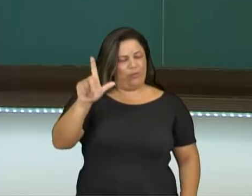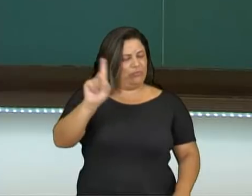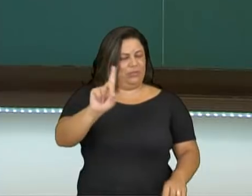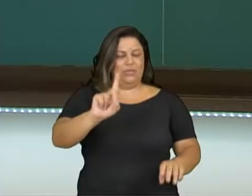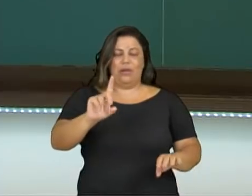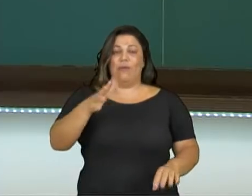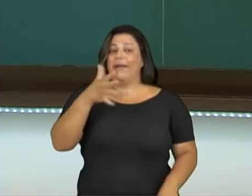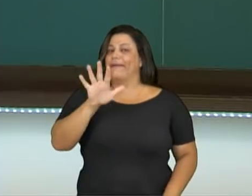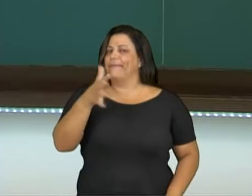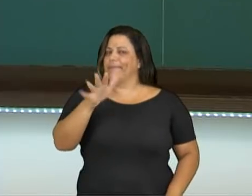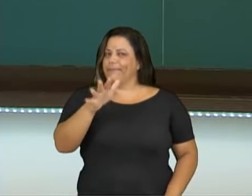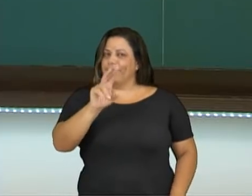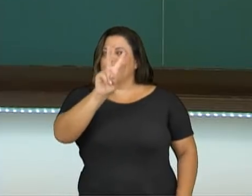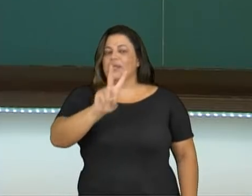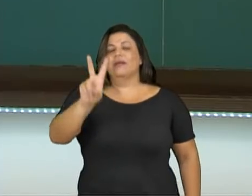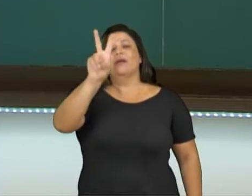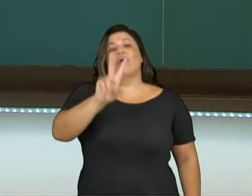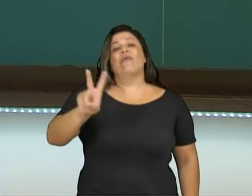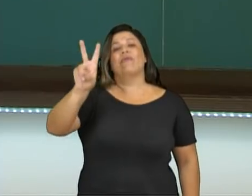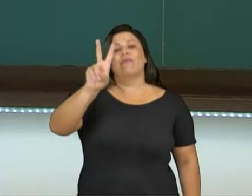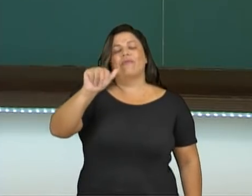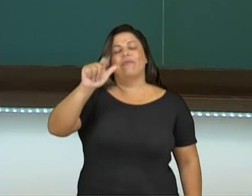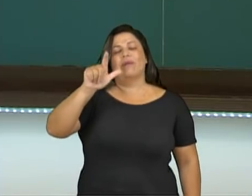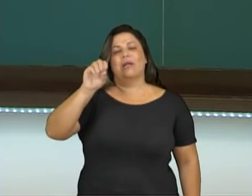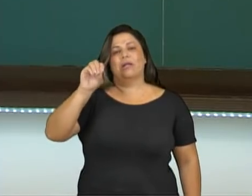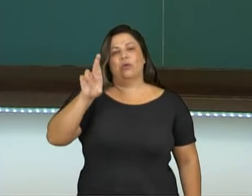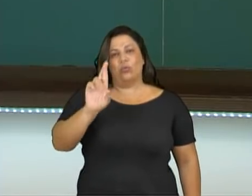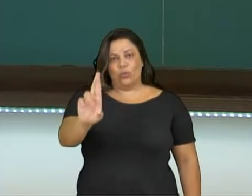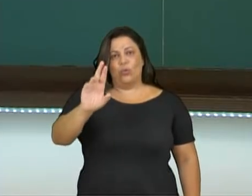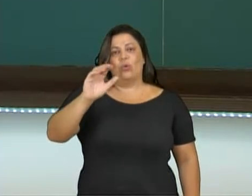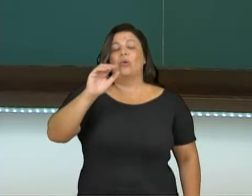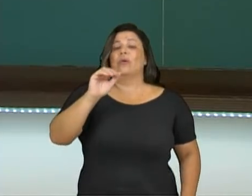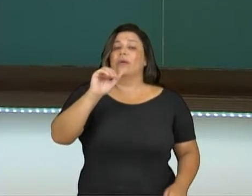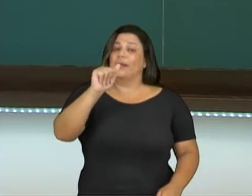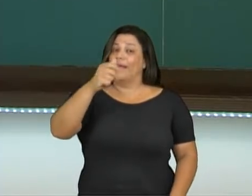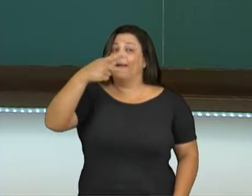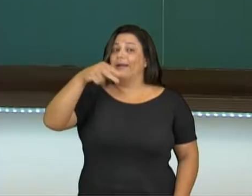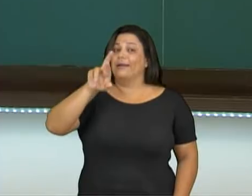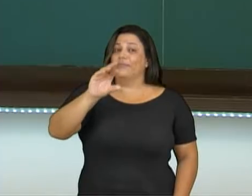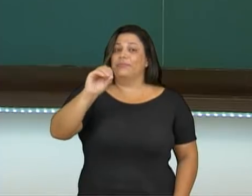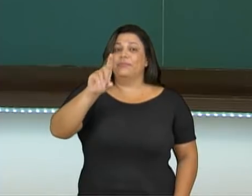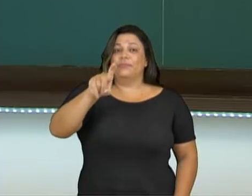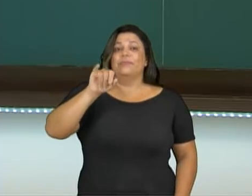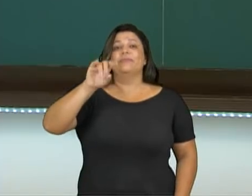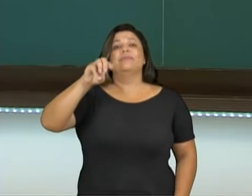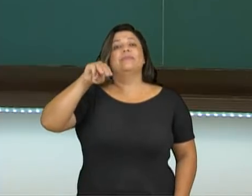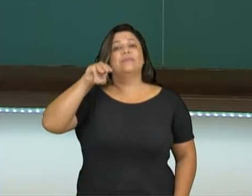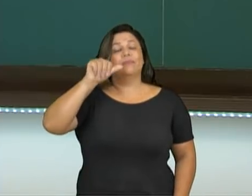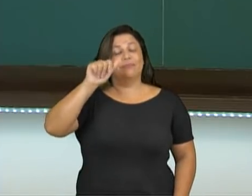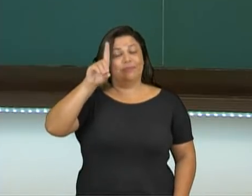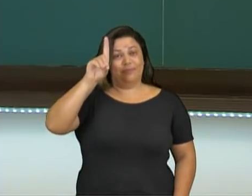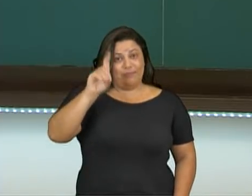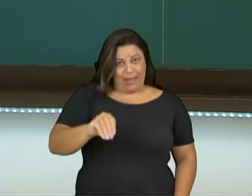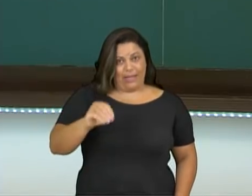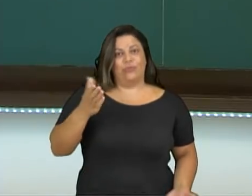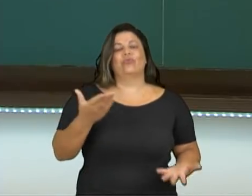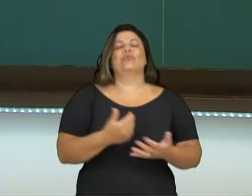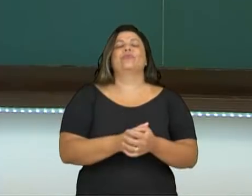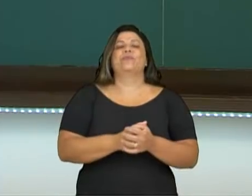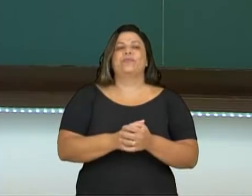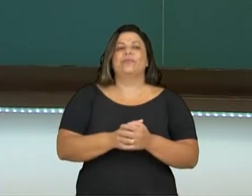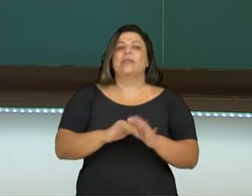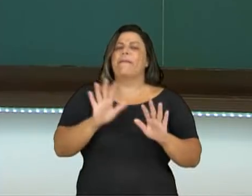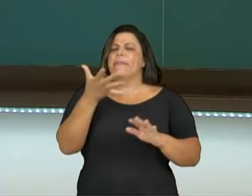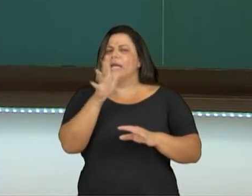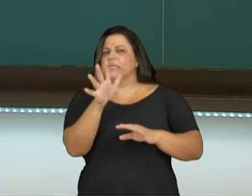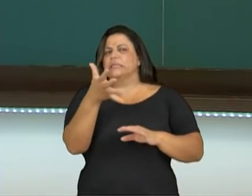número irracional, ele é infinito. Então, você substitui, divide por 180, então nós teremos um valor